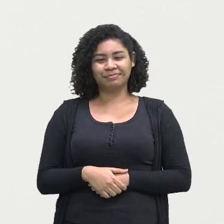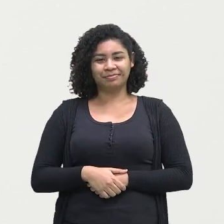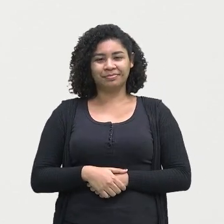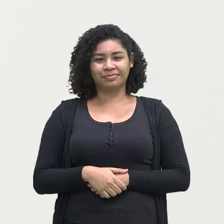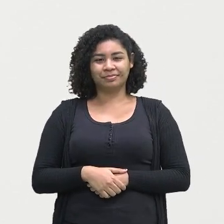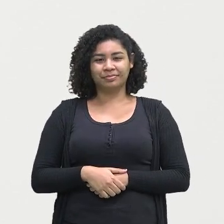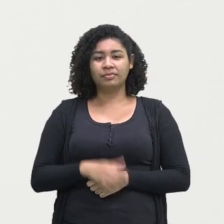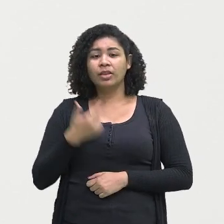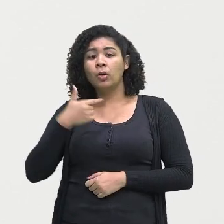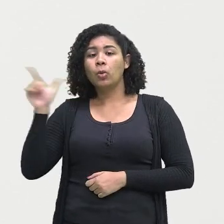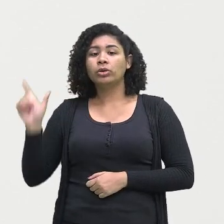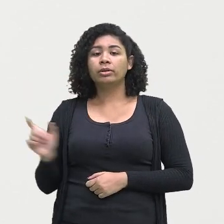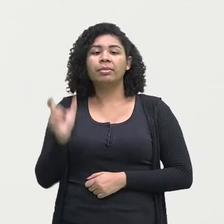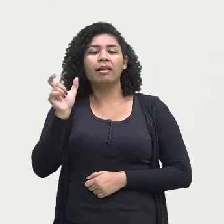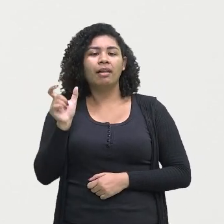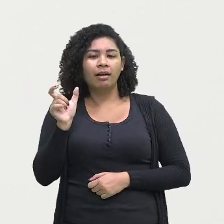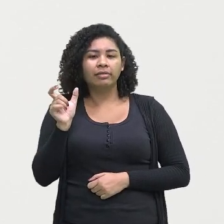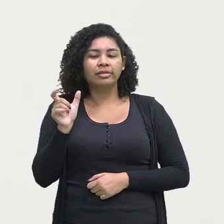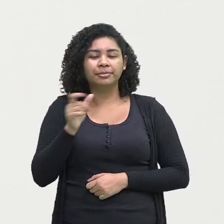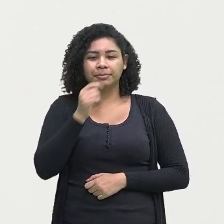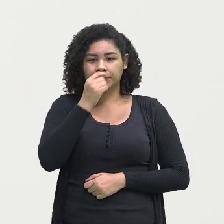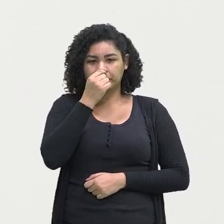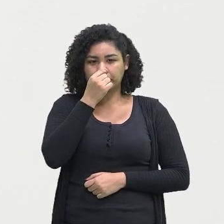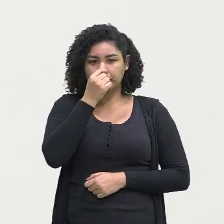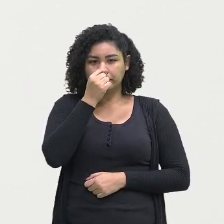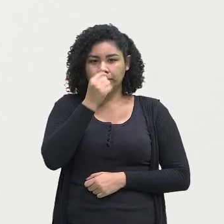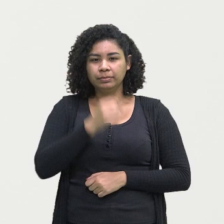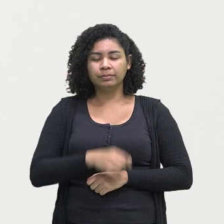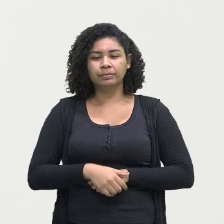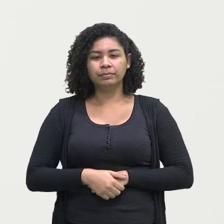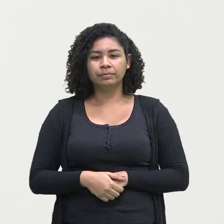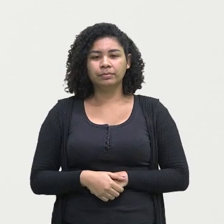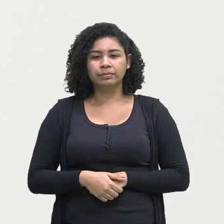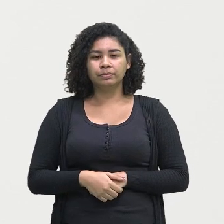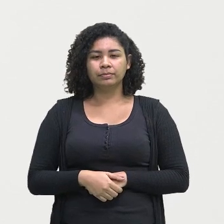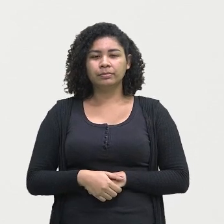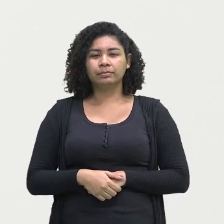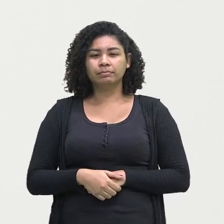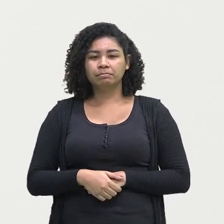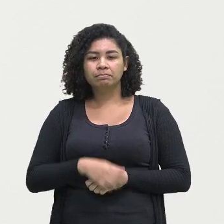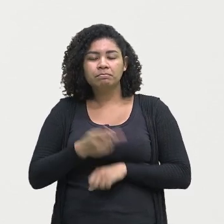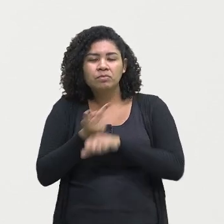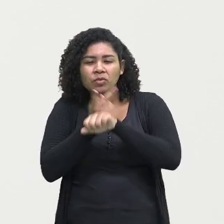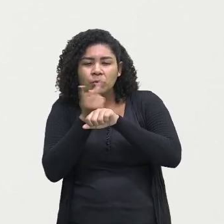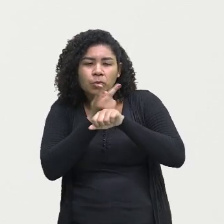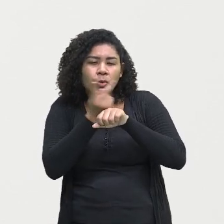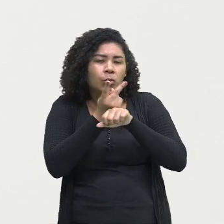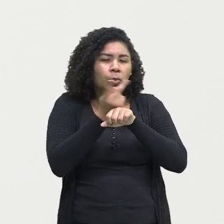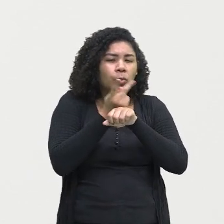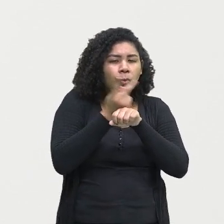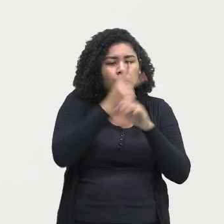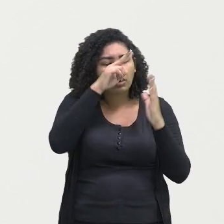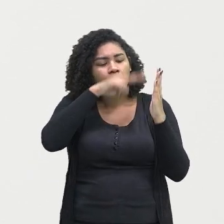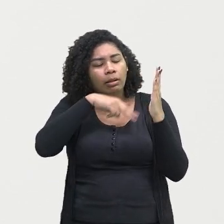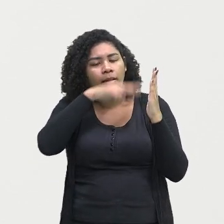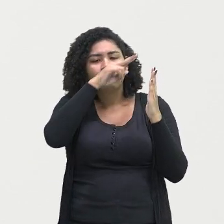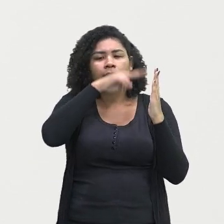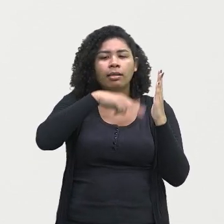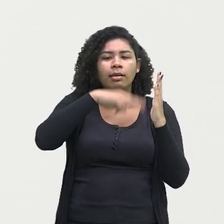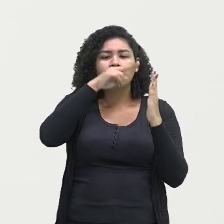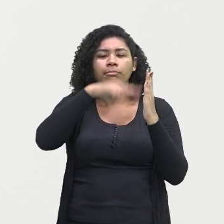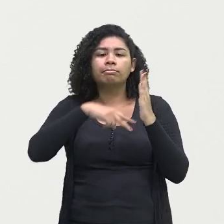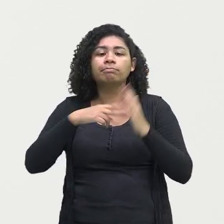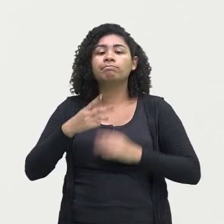outra palavrinha aqui que é bastante conhecida. Vamos dar uma olhadinha aqui. Mais outra palavra que eu sei que vocês